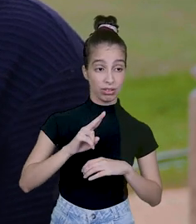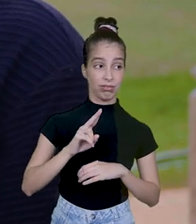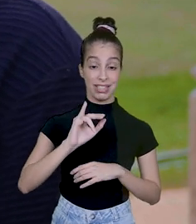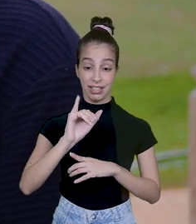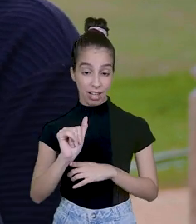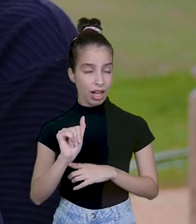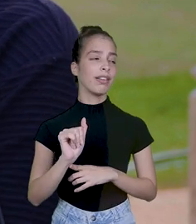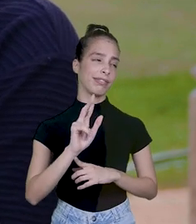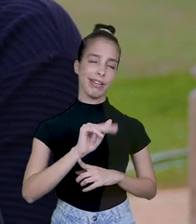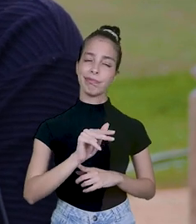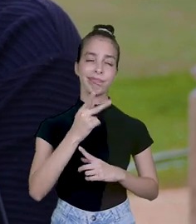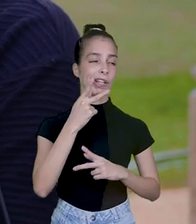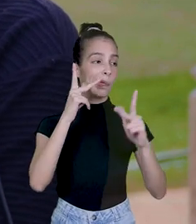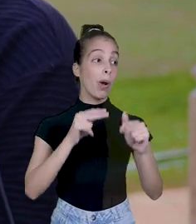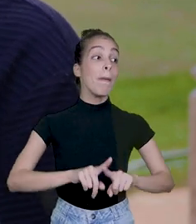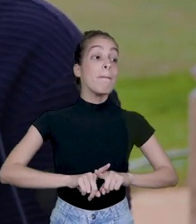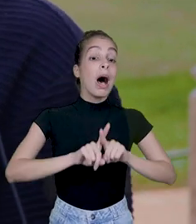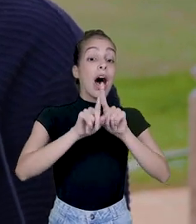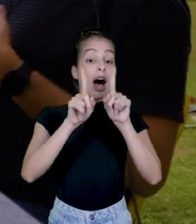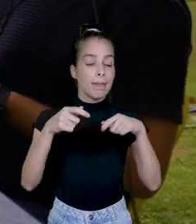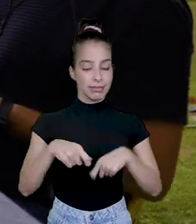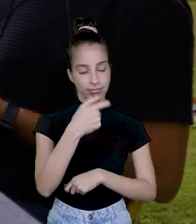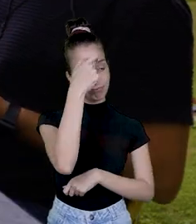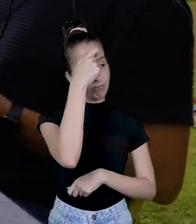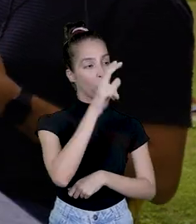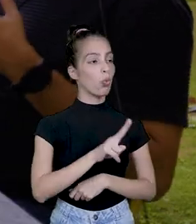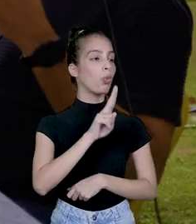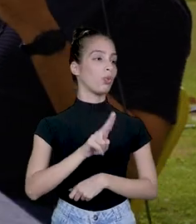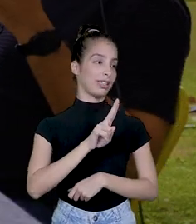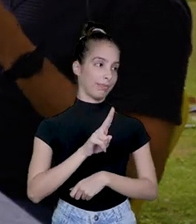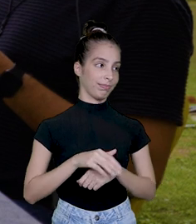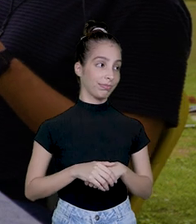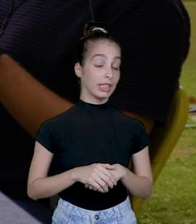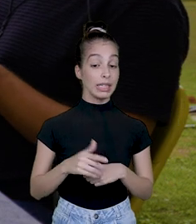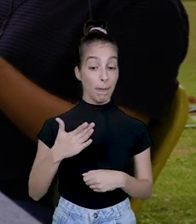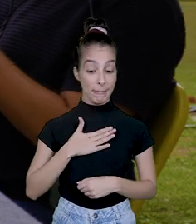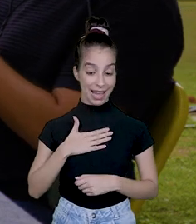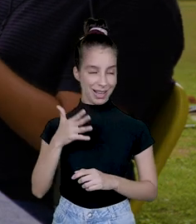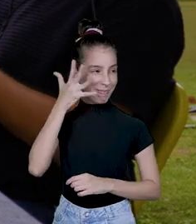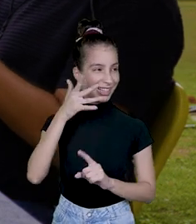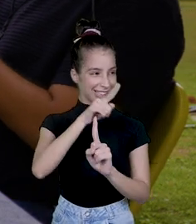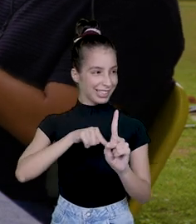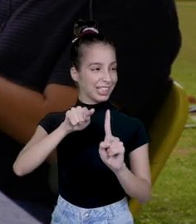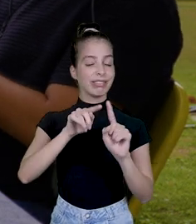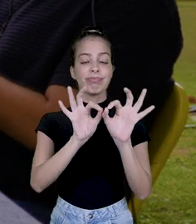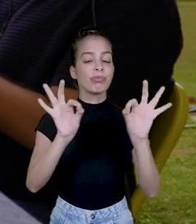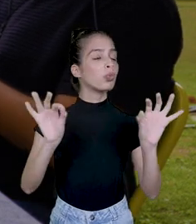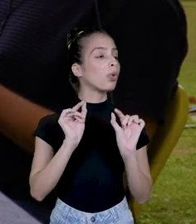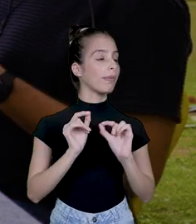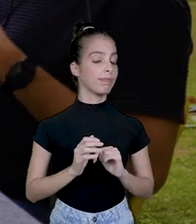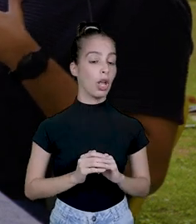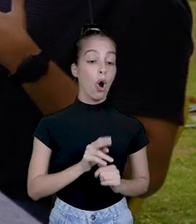muito desde que saiba utilizar tá então o objetivo dessa palestra é o uso adequado de ferramentas de inteligência